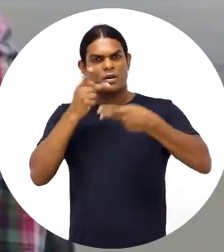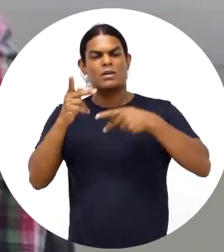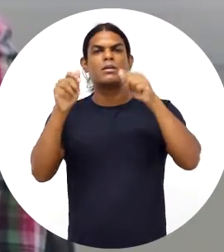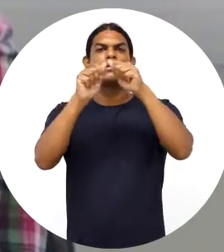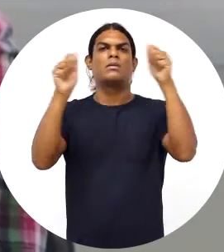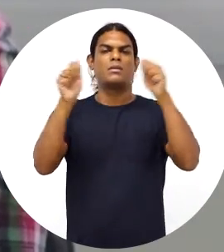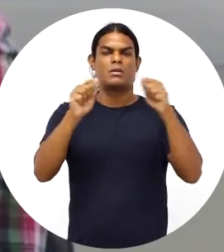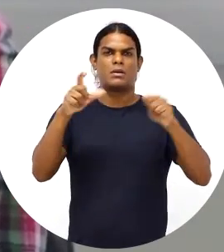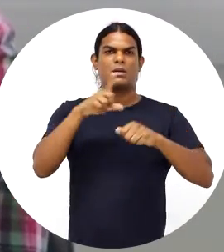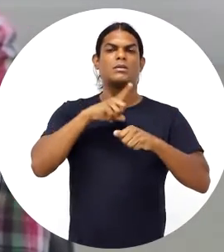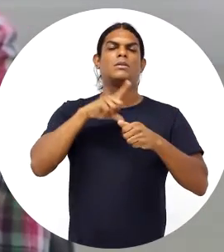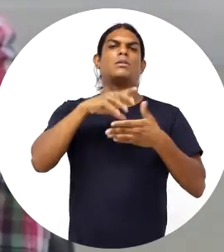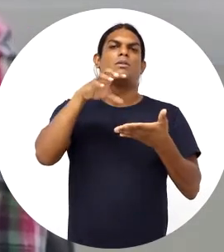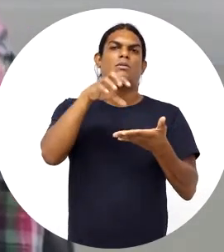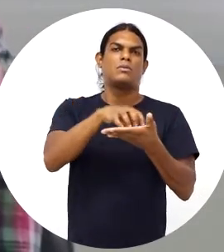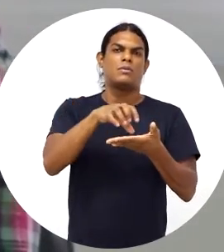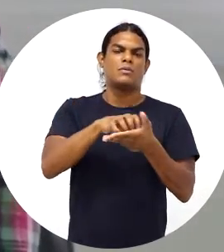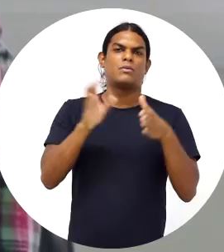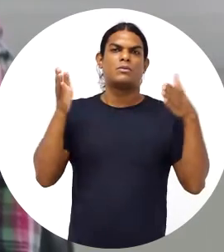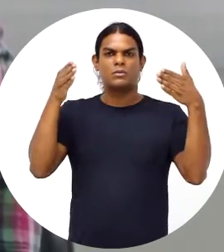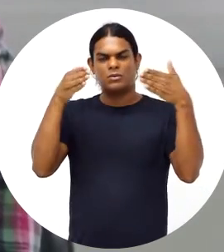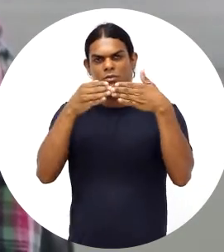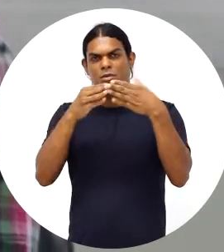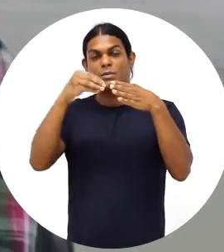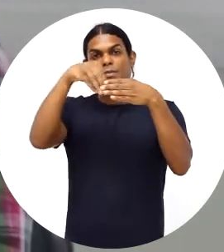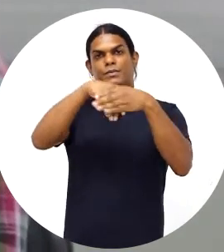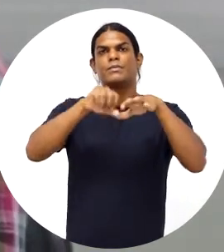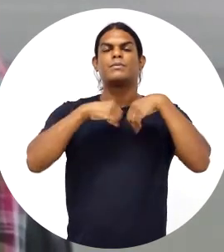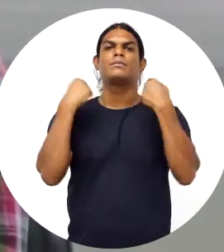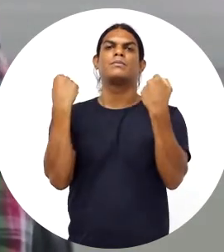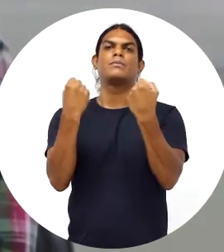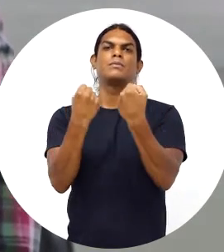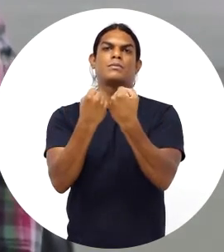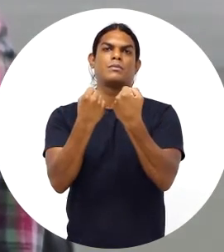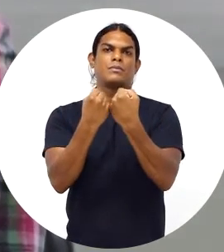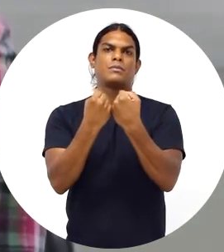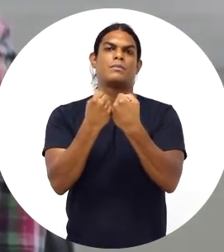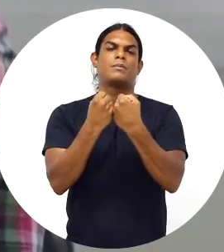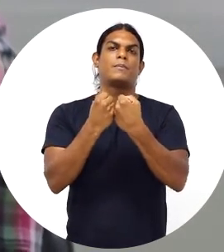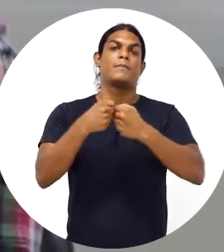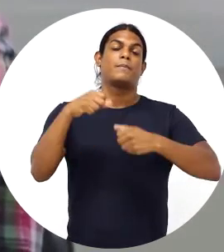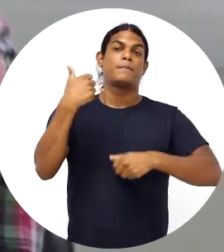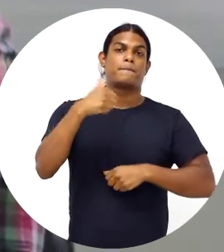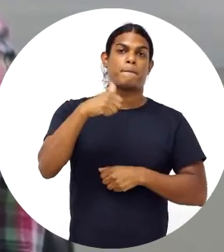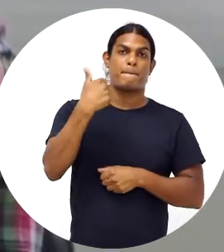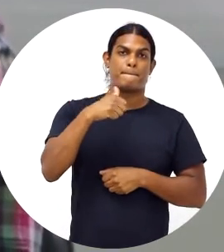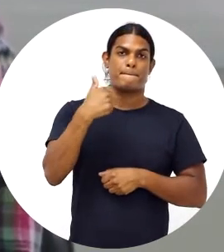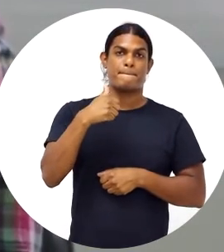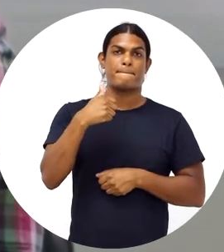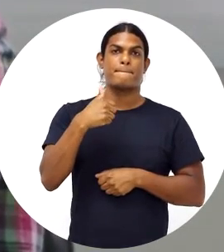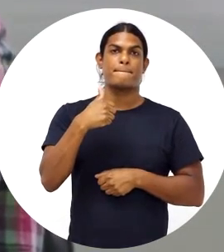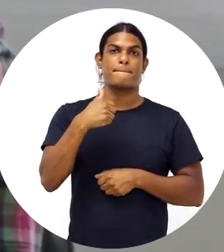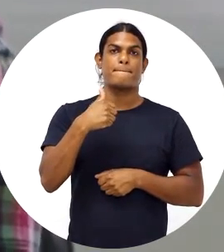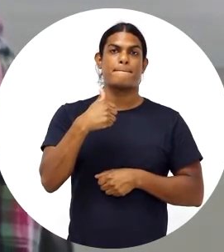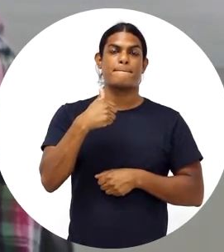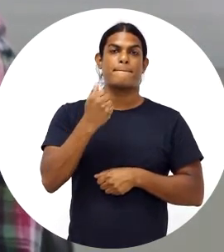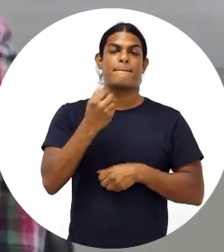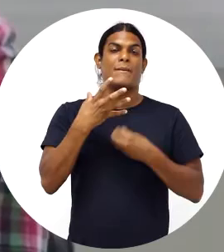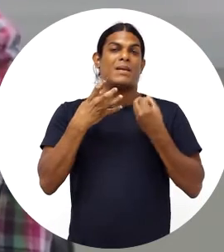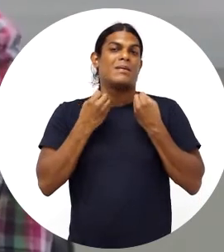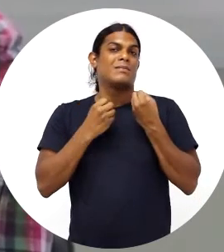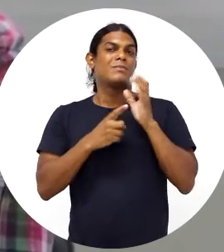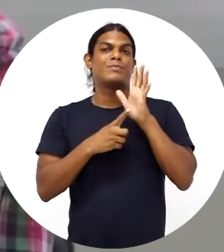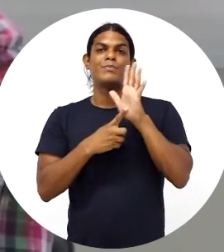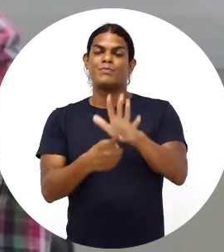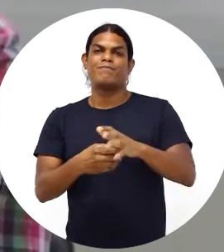algumas funções exercidas na sociedade. Uma delas é a primeira que nós já falamos, que é expressar